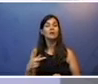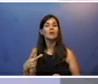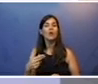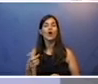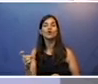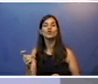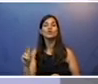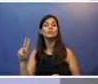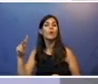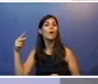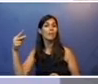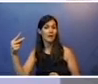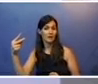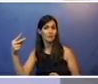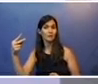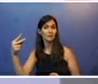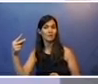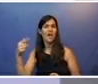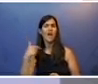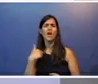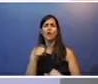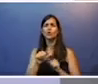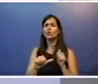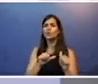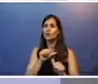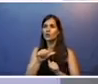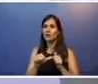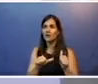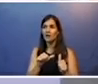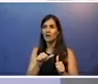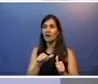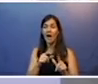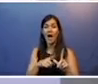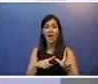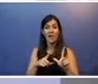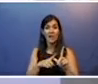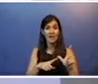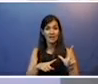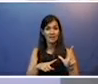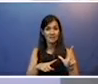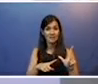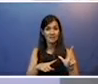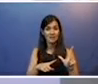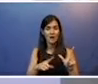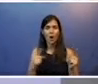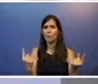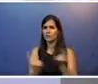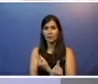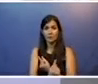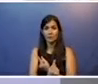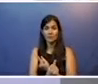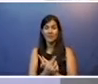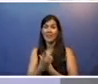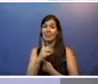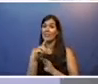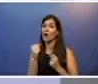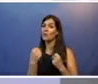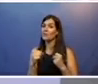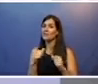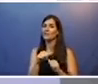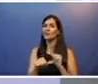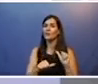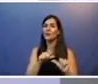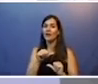Aqui eu troquei as letras, a letra e o número ao mesmo tempo, então, como foi ao mesmo tempo, não precisa trocar o